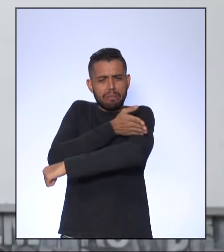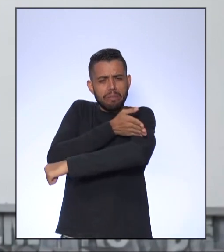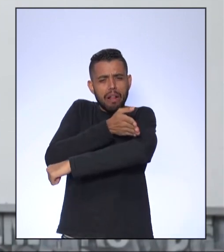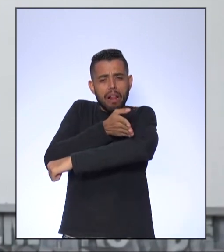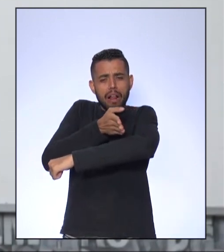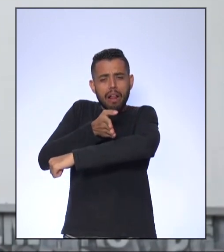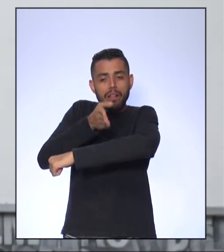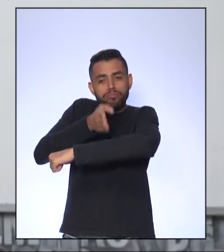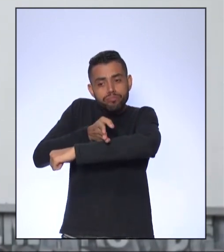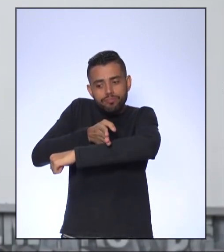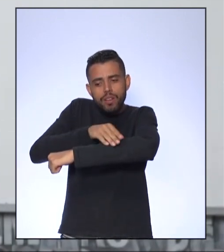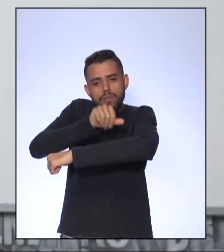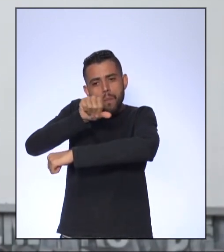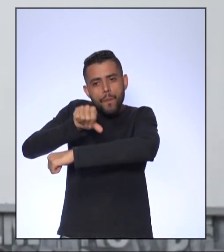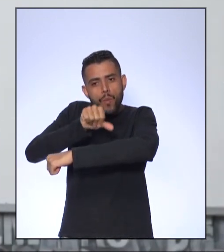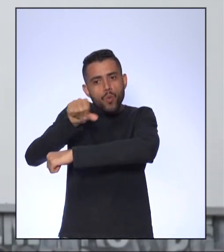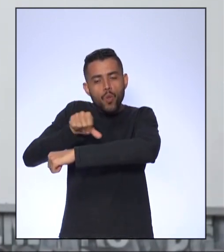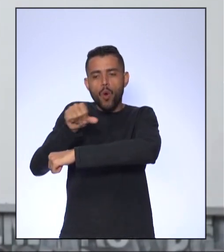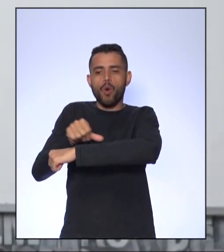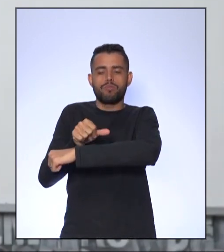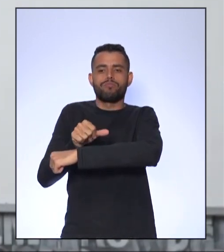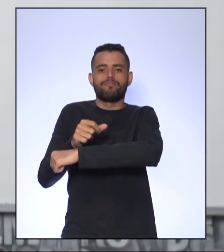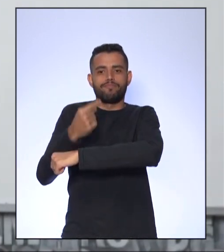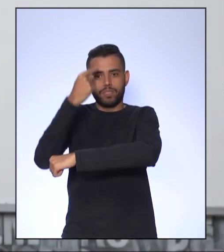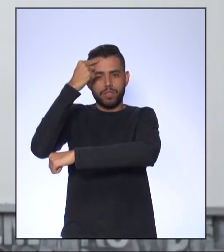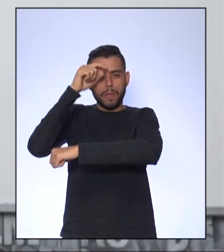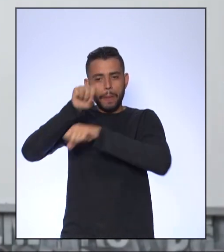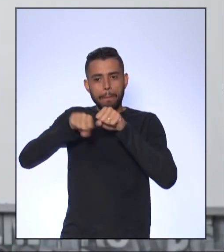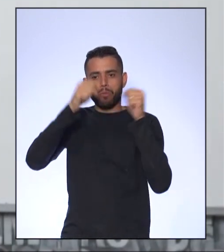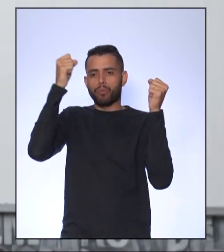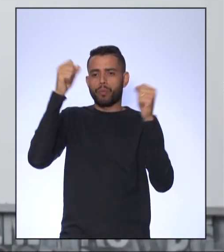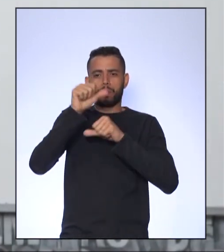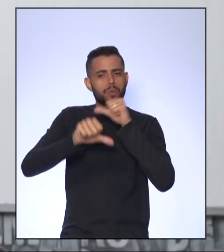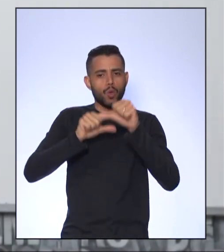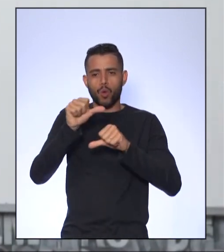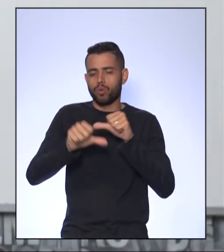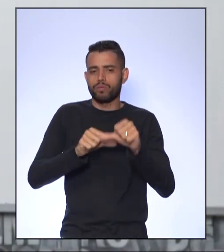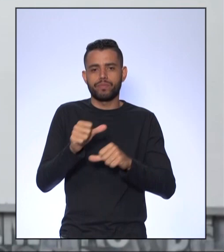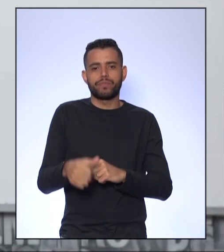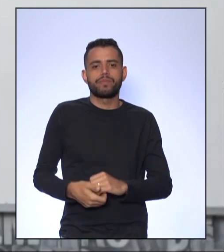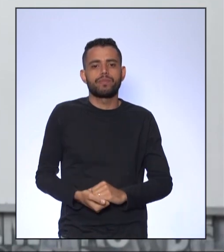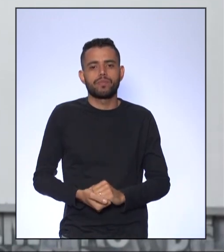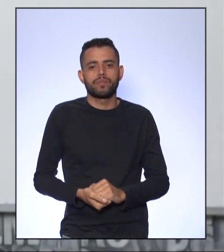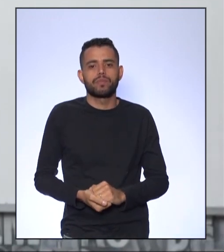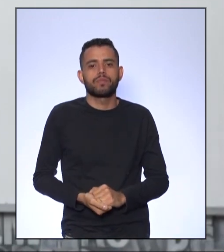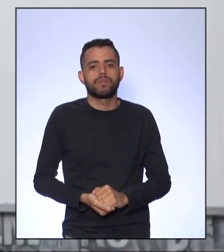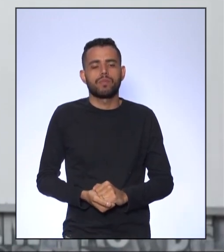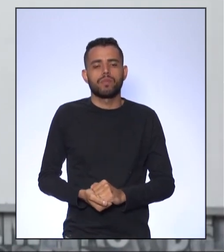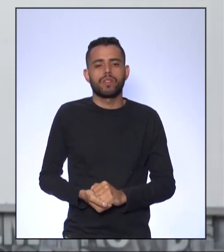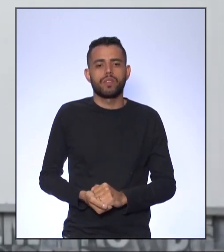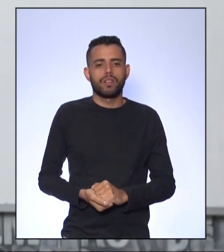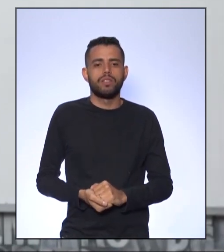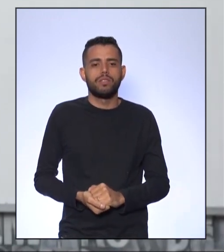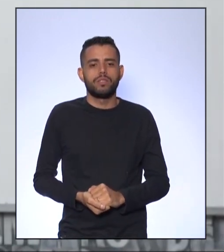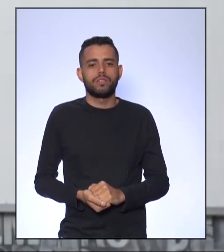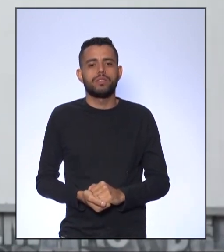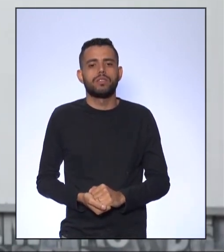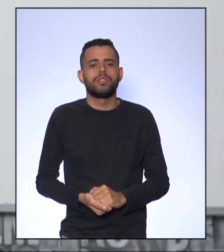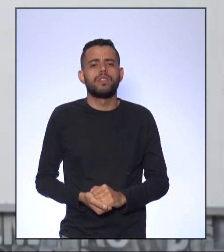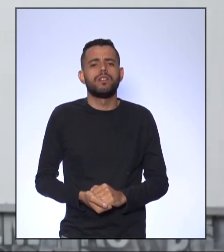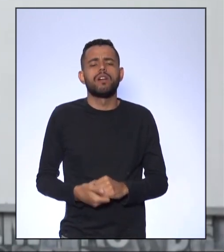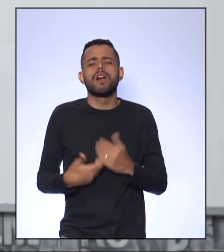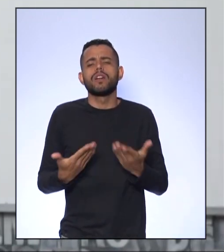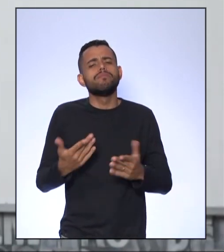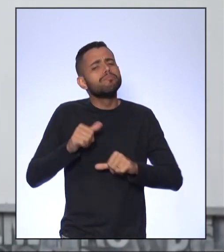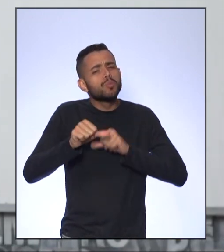transição. Dentro desta ruptura com o pensamento medieval, eu começo a refletir sobre